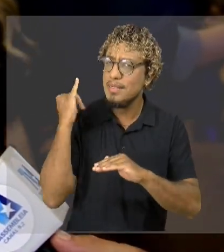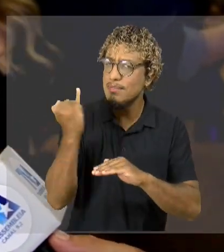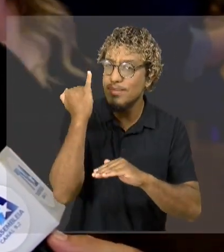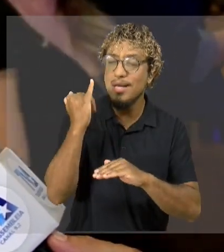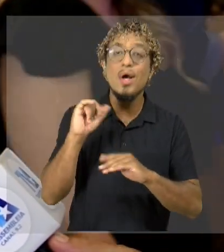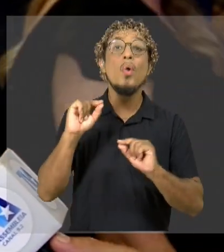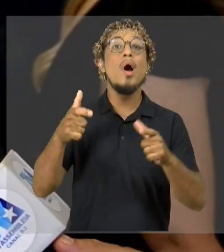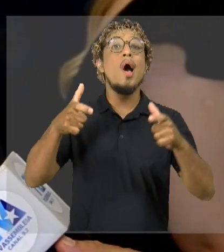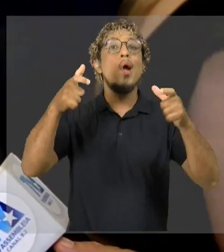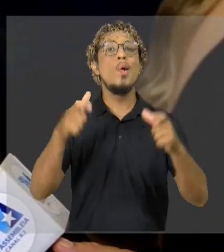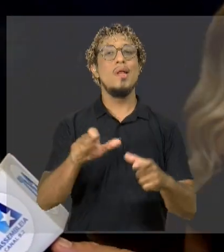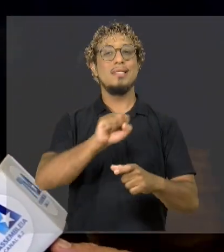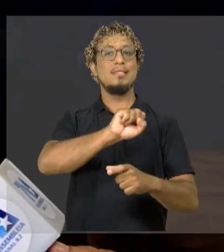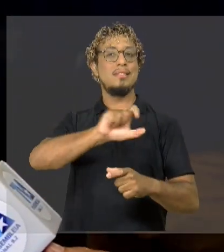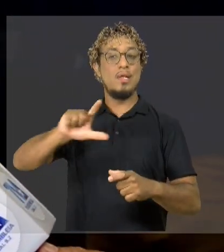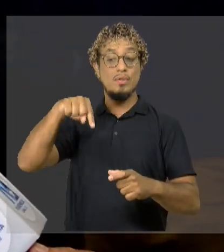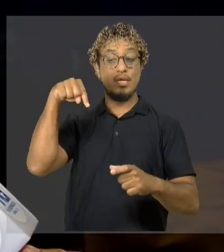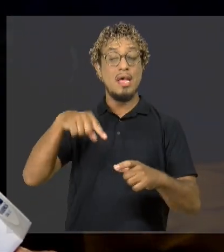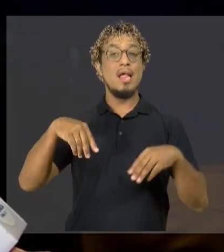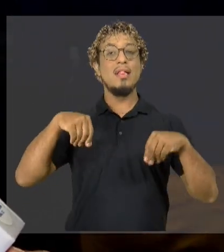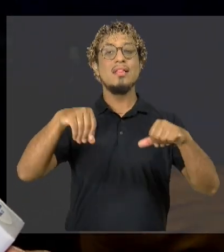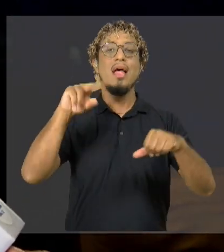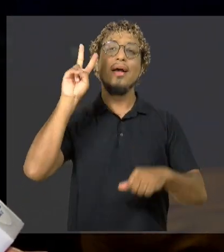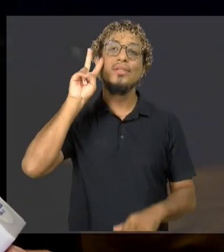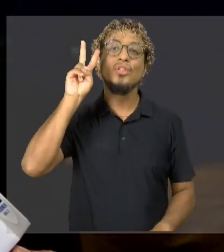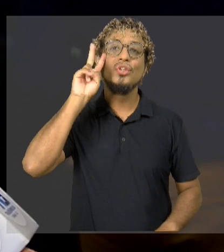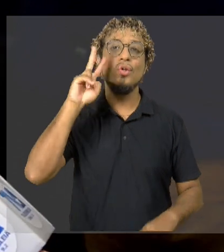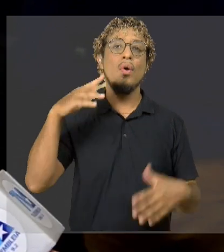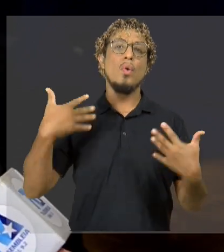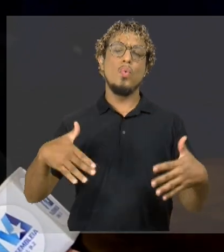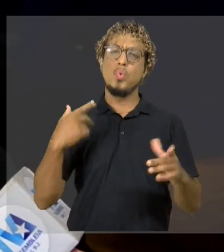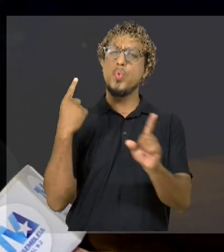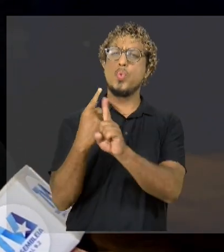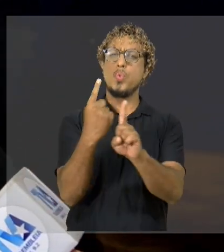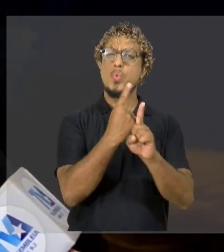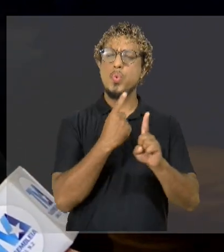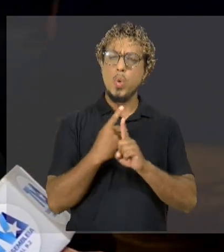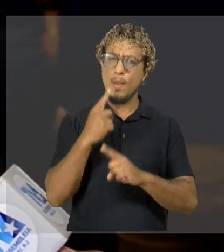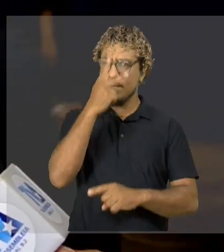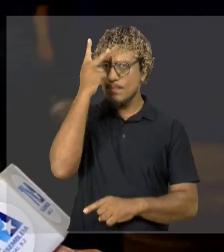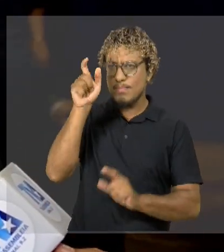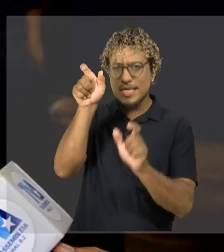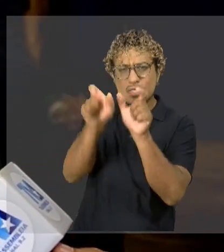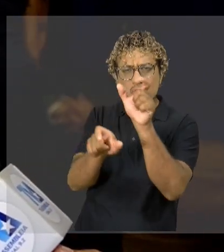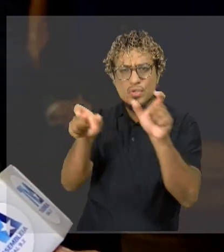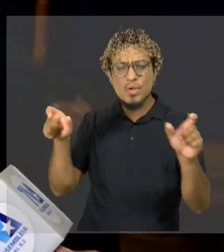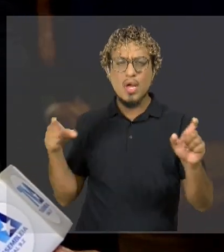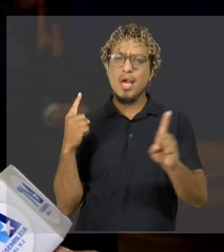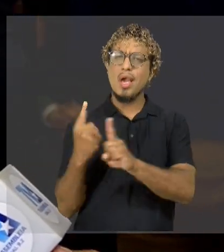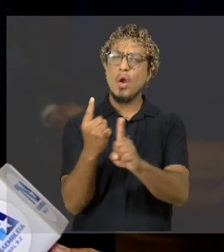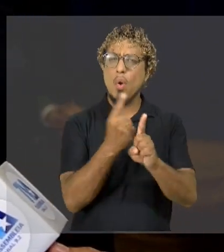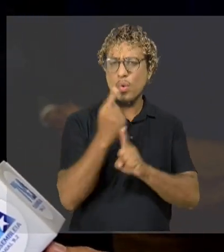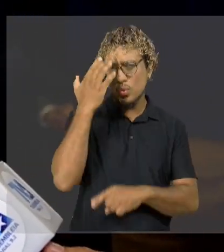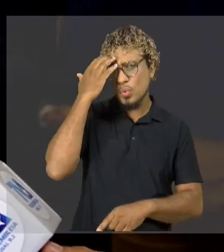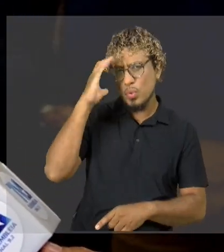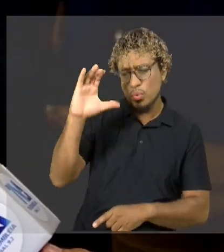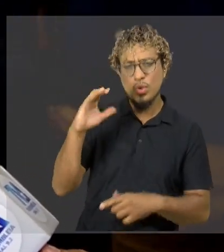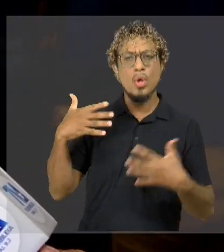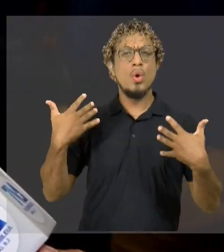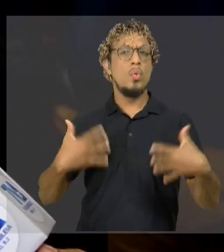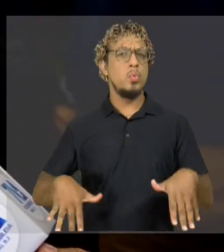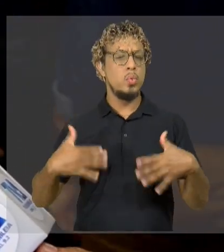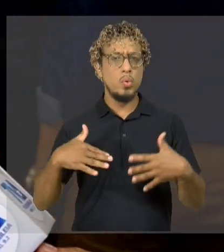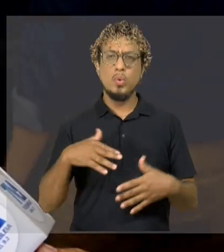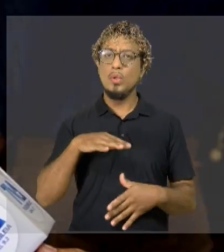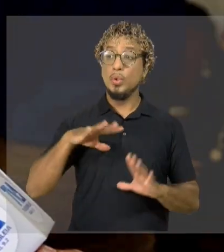sendo feito em São Luís, que é uma terra de história, é uma terra de encontros de pessoas, é uma terra de encontros de culturas. Então, por